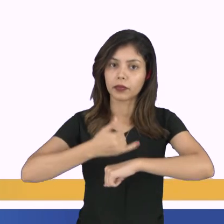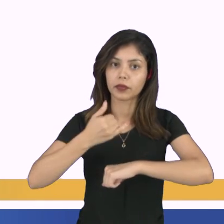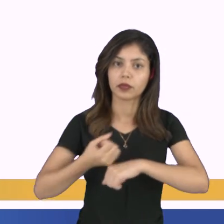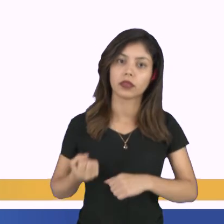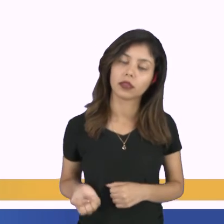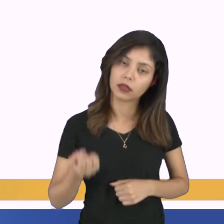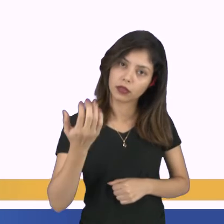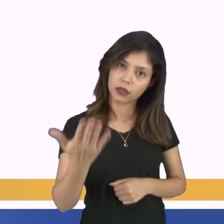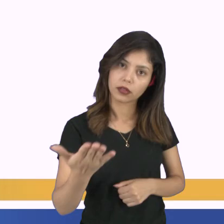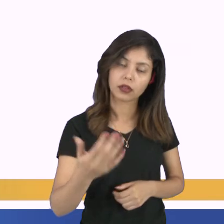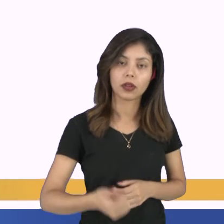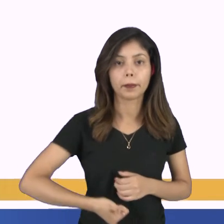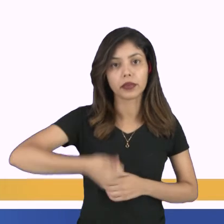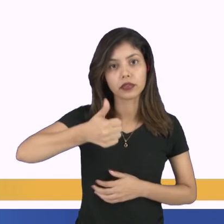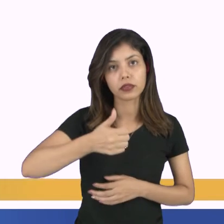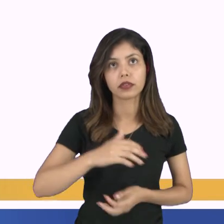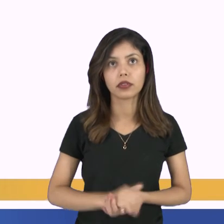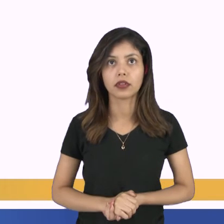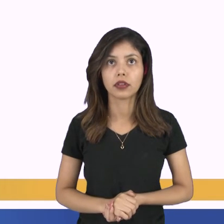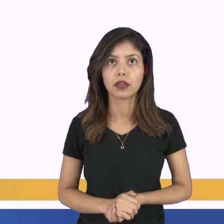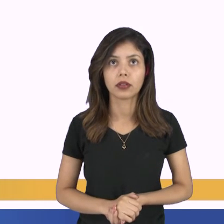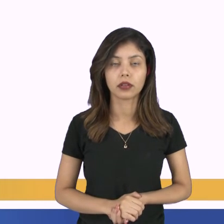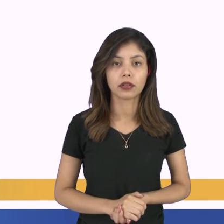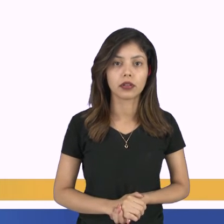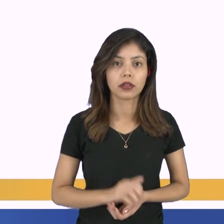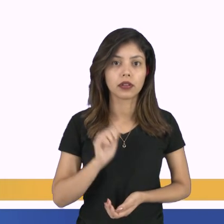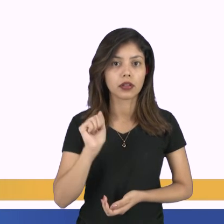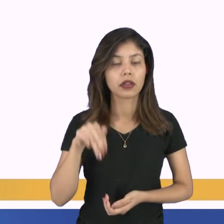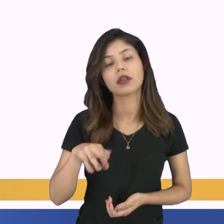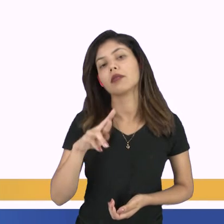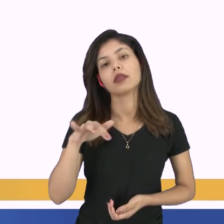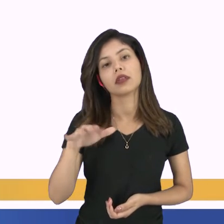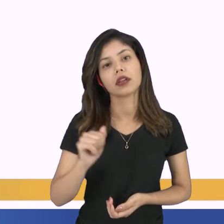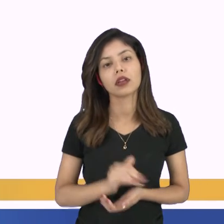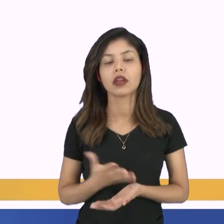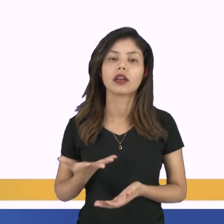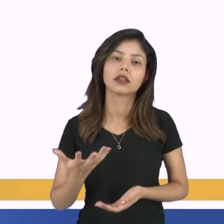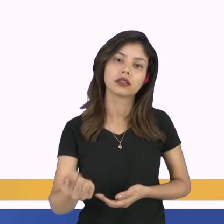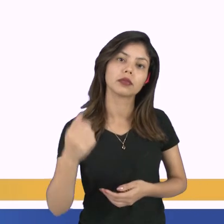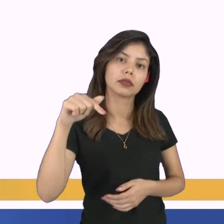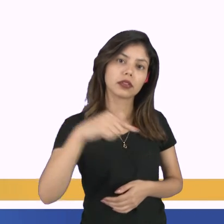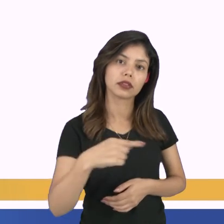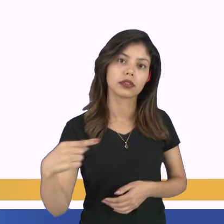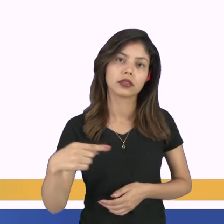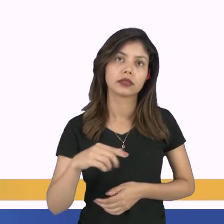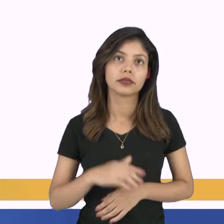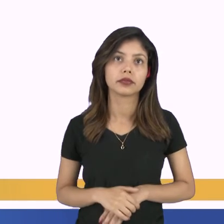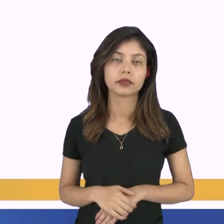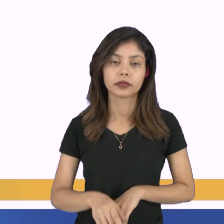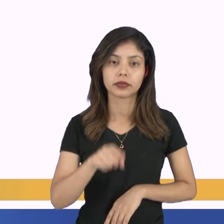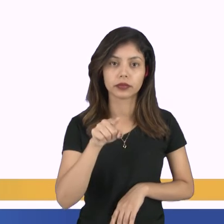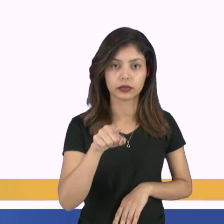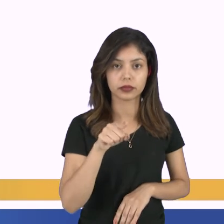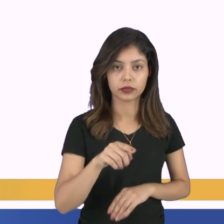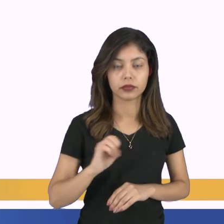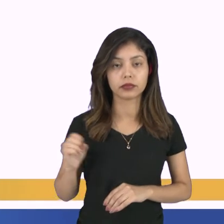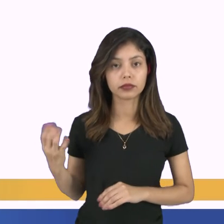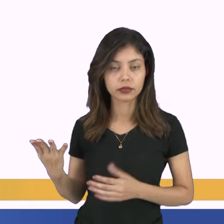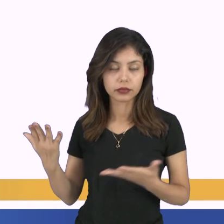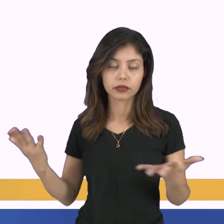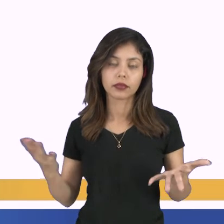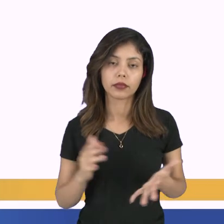sempre doa, por isso que é positivo, e os ametais sempre recebe, por isso que é negativo. Nesse caso